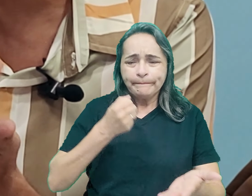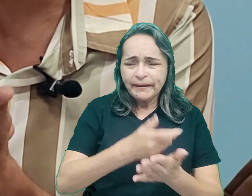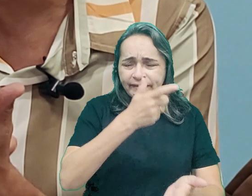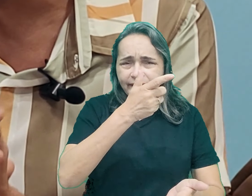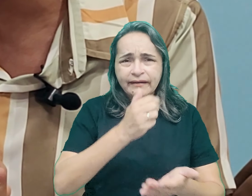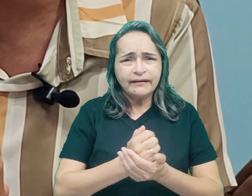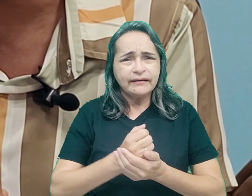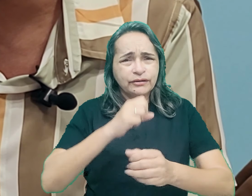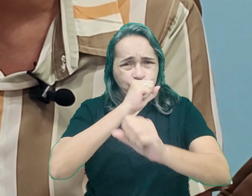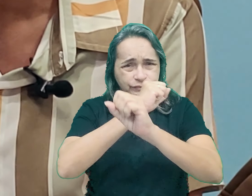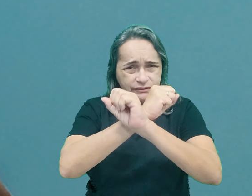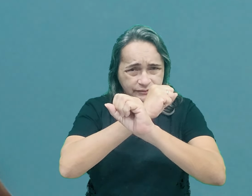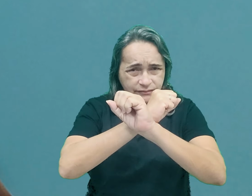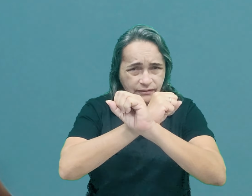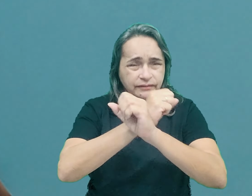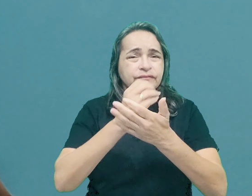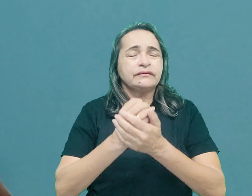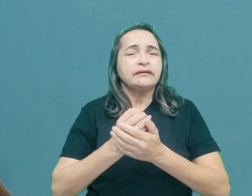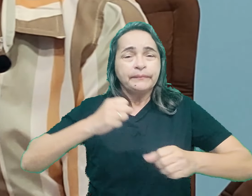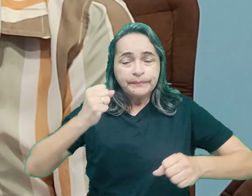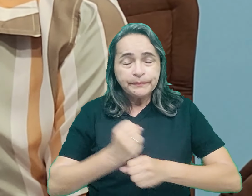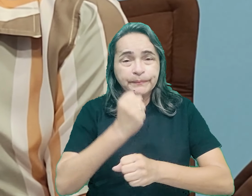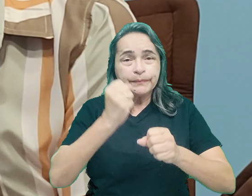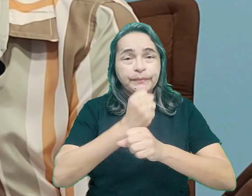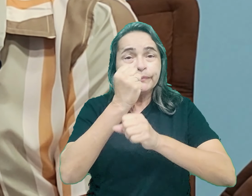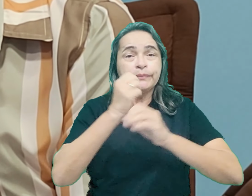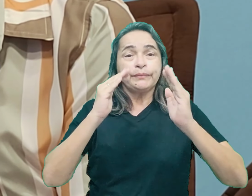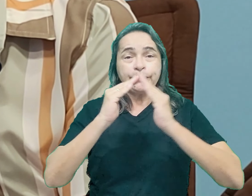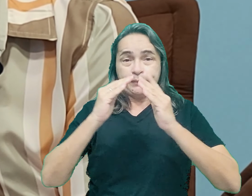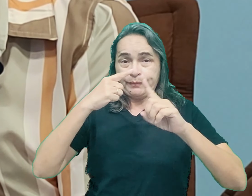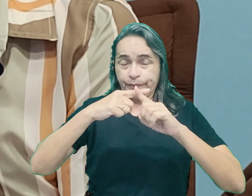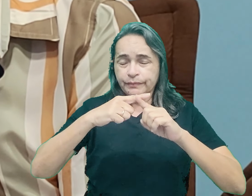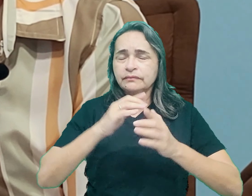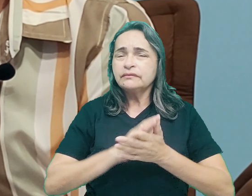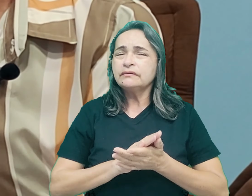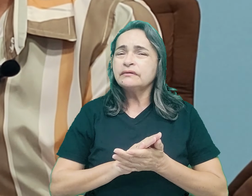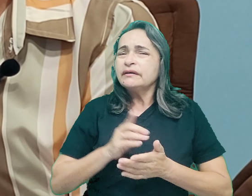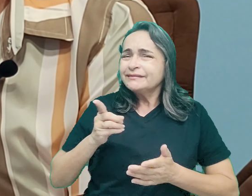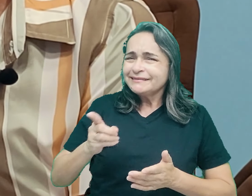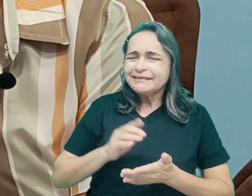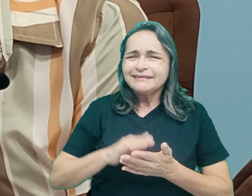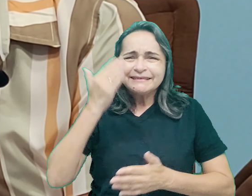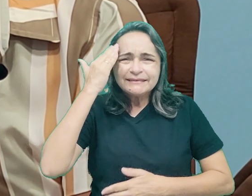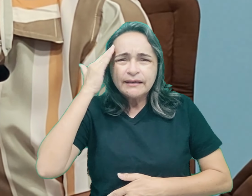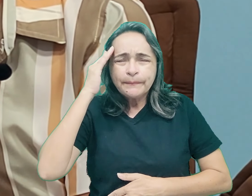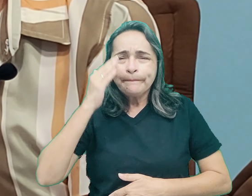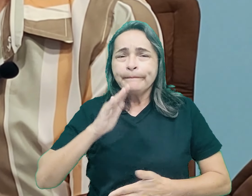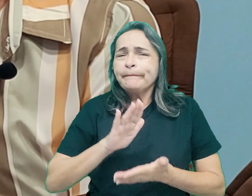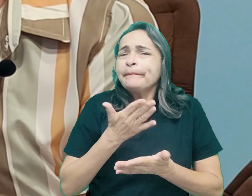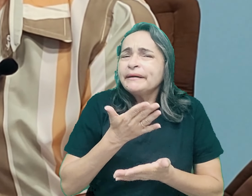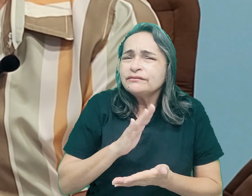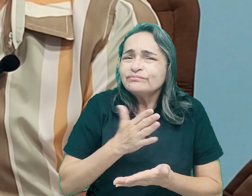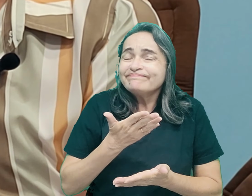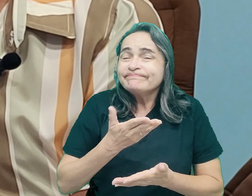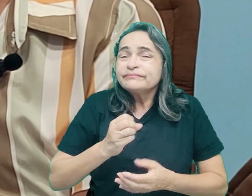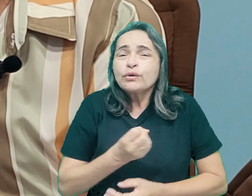próprios escravos da igreja. Então, você tem, assim, ideia de um quantitativo, ou pelo